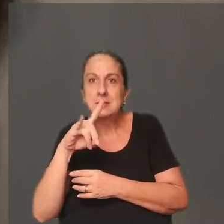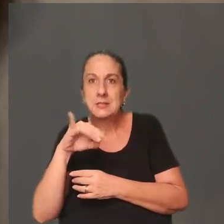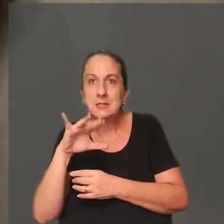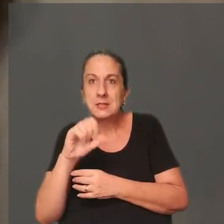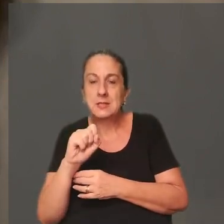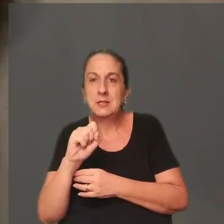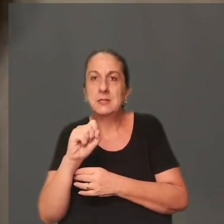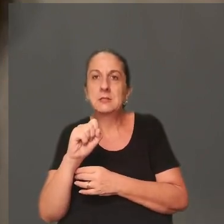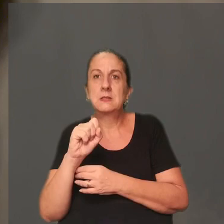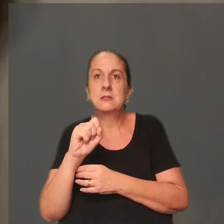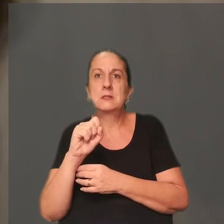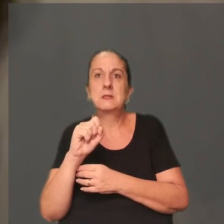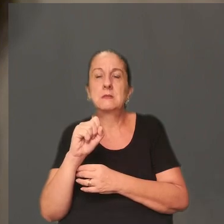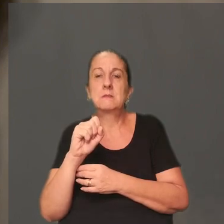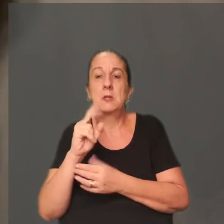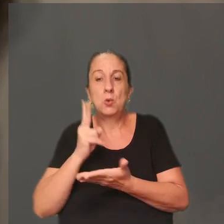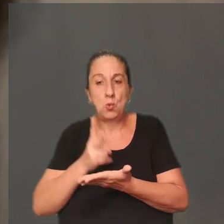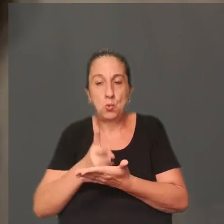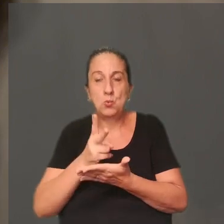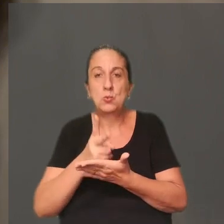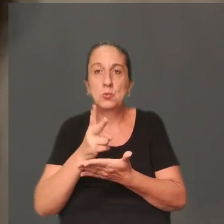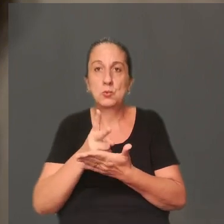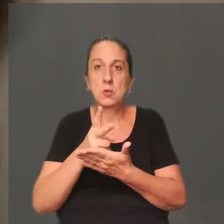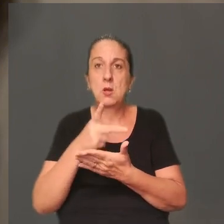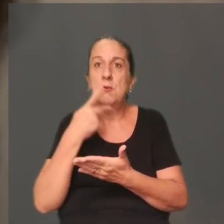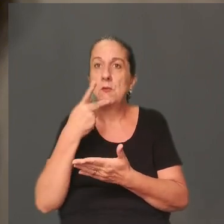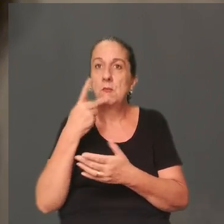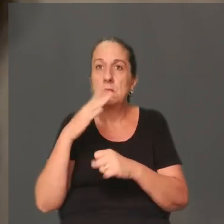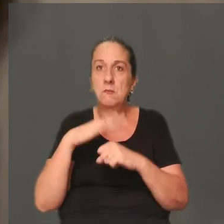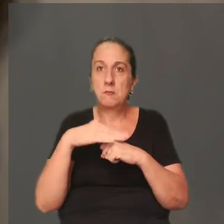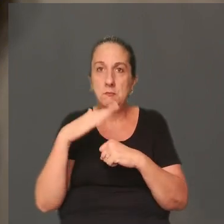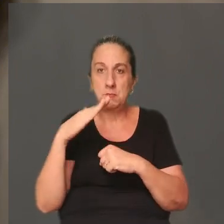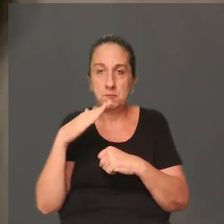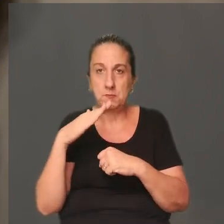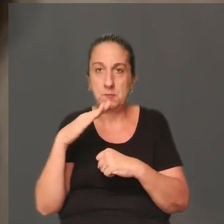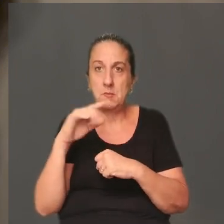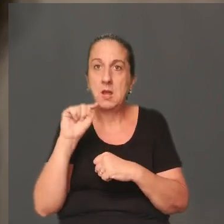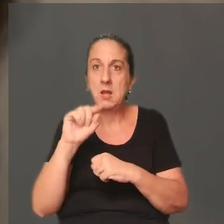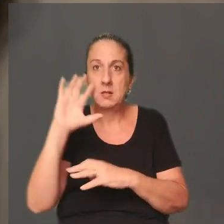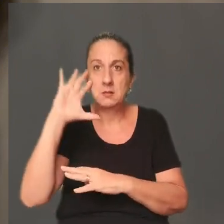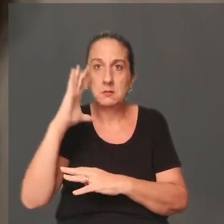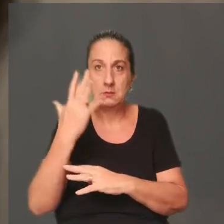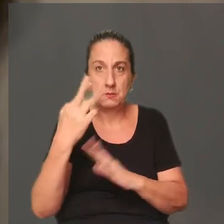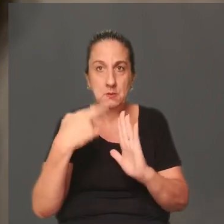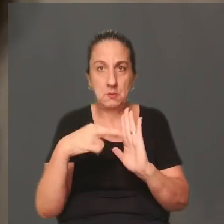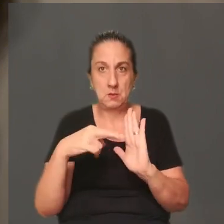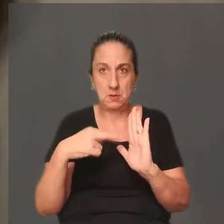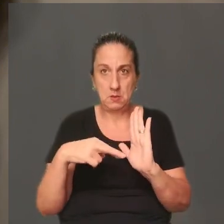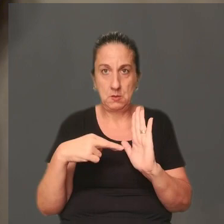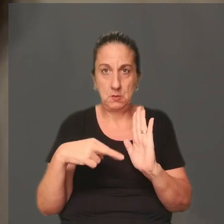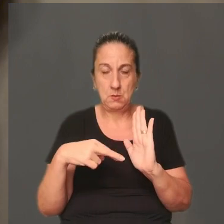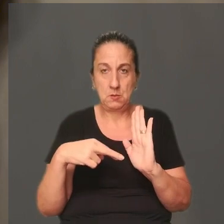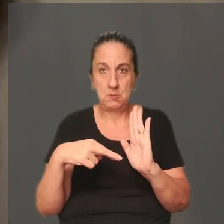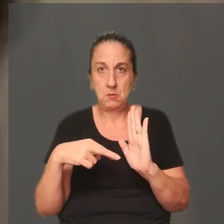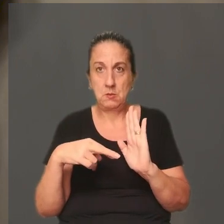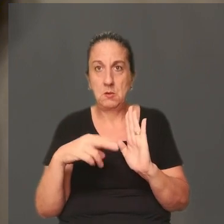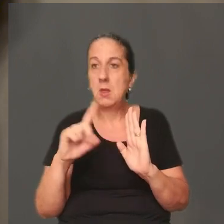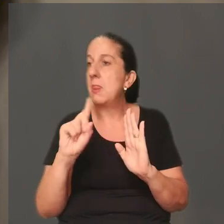transcendência suficiente para o seu prosseguimento. E dizia mais, essa decisão do